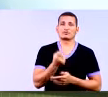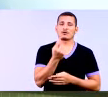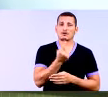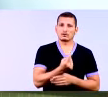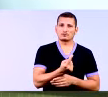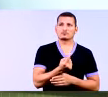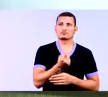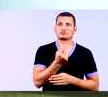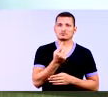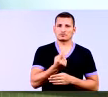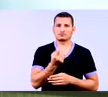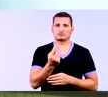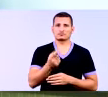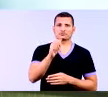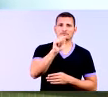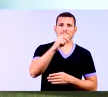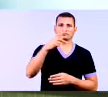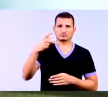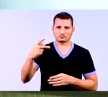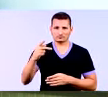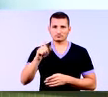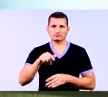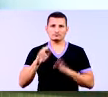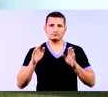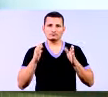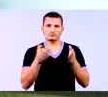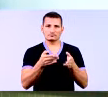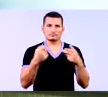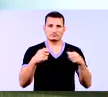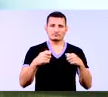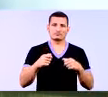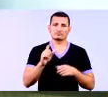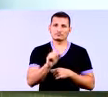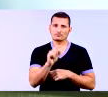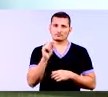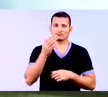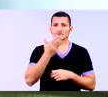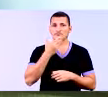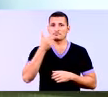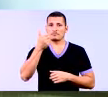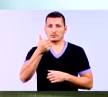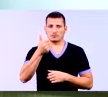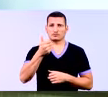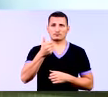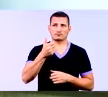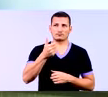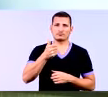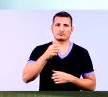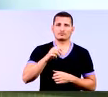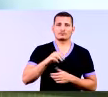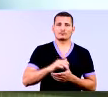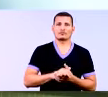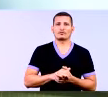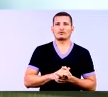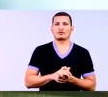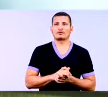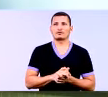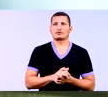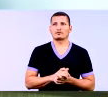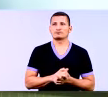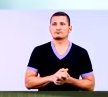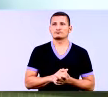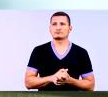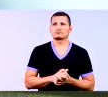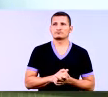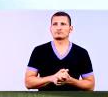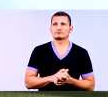cada aplicação que eu tenha específica, eu tenho que escolher o melhor hardware, aquele que está sob medida, para eu não gastar mais do que eu preciso.